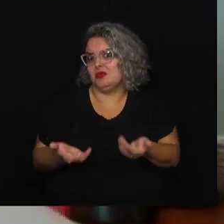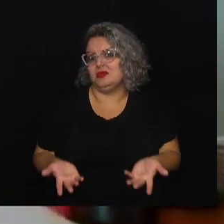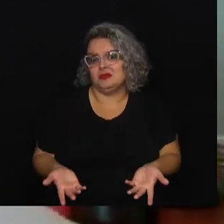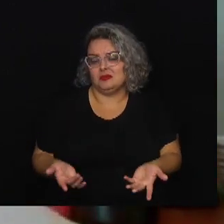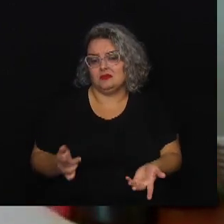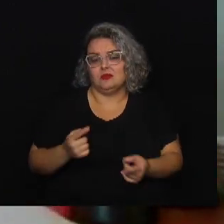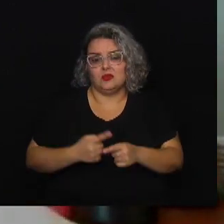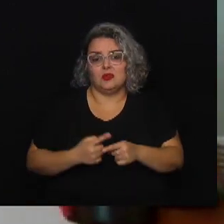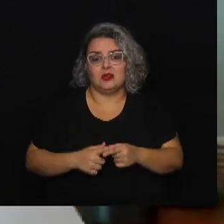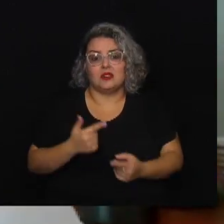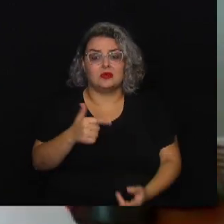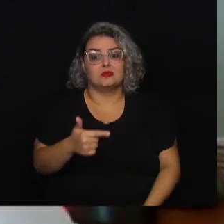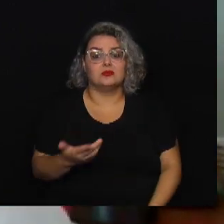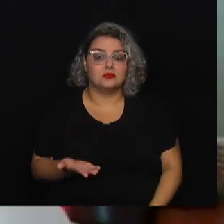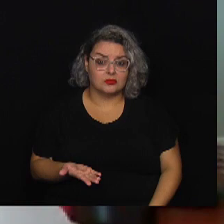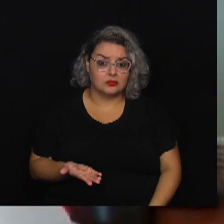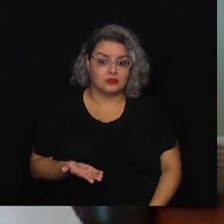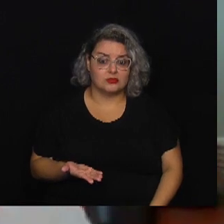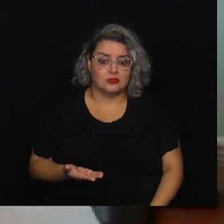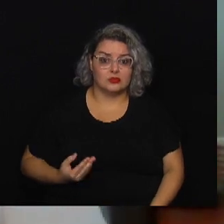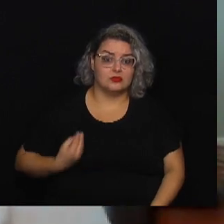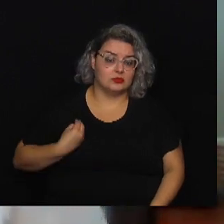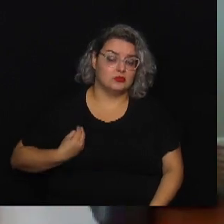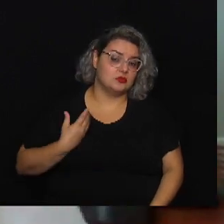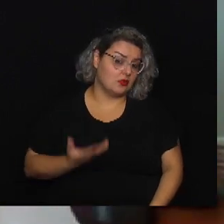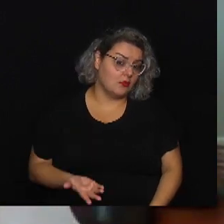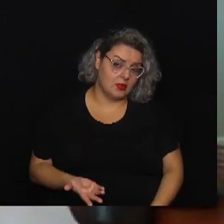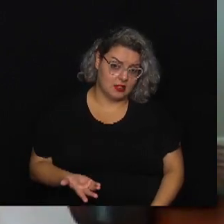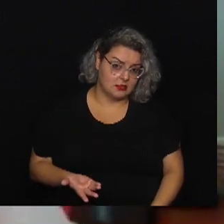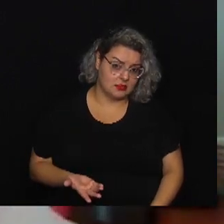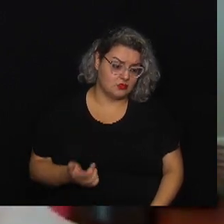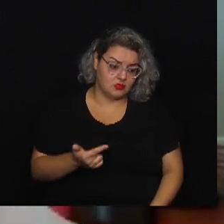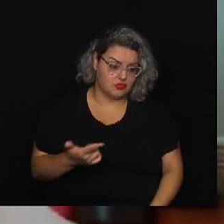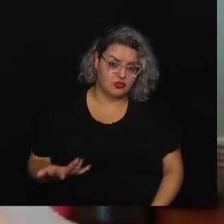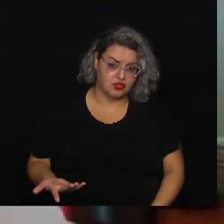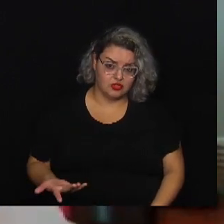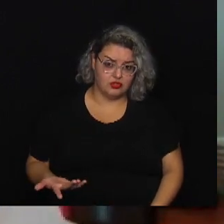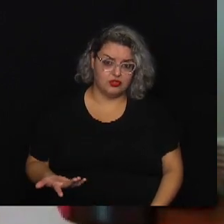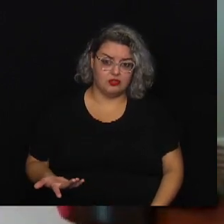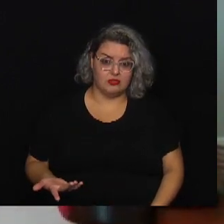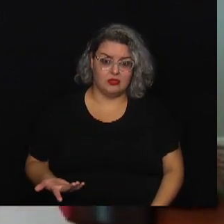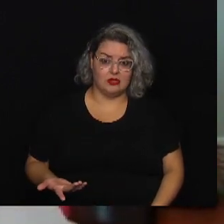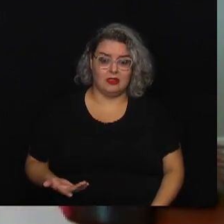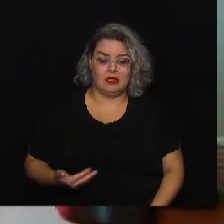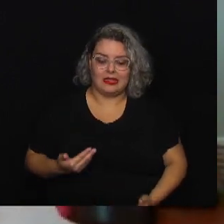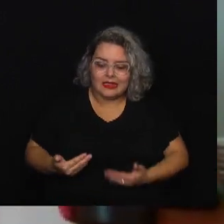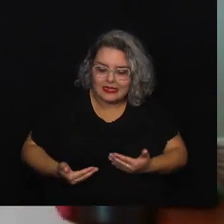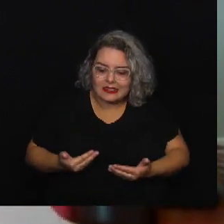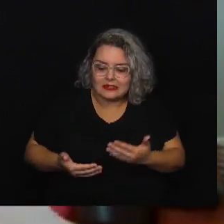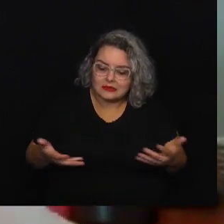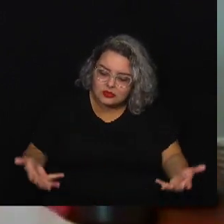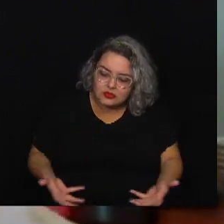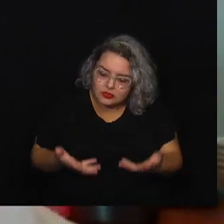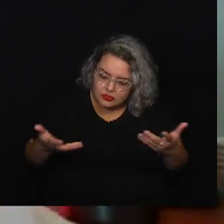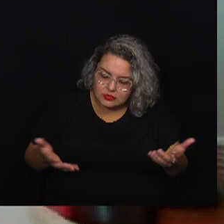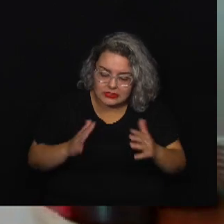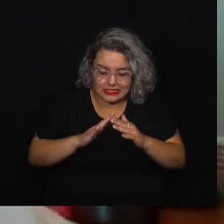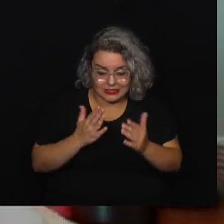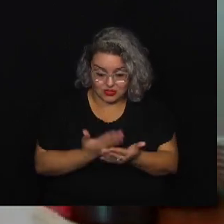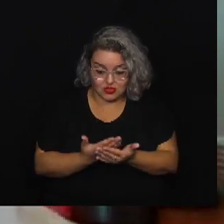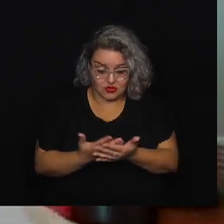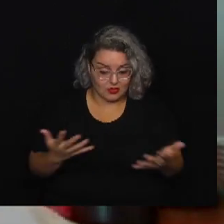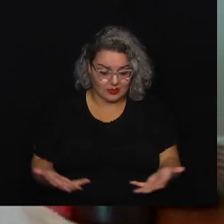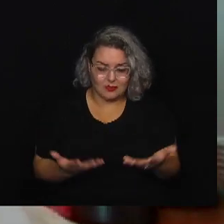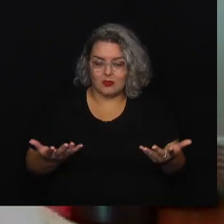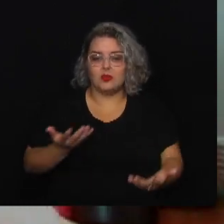tinha o presencial. Então, não tem, né, aquela vida da escola, né, para o